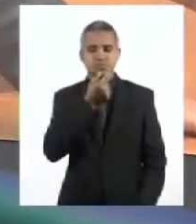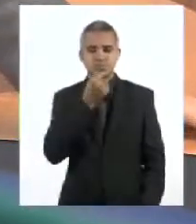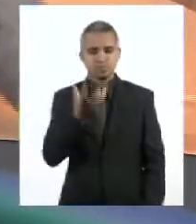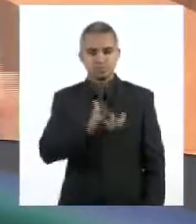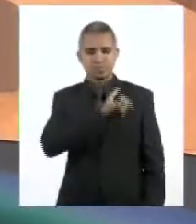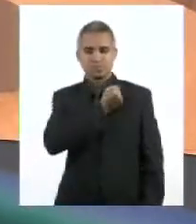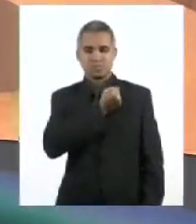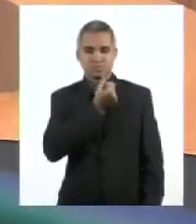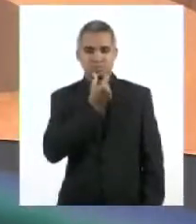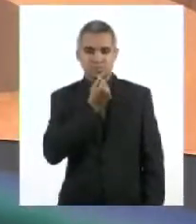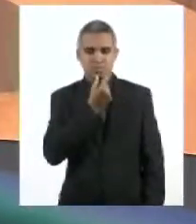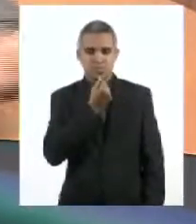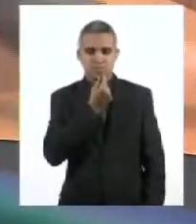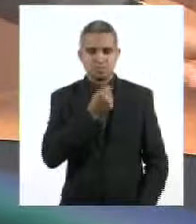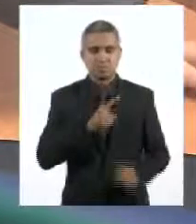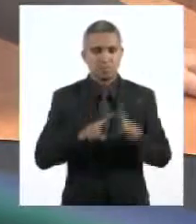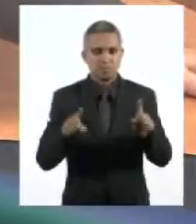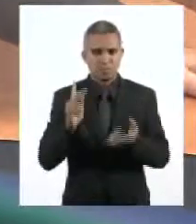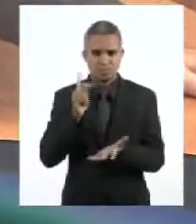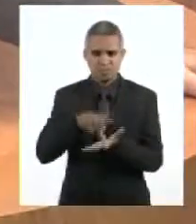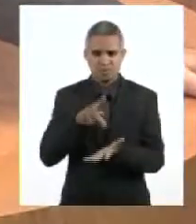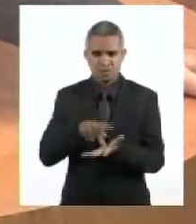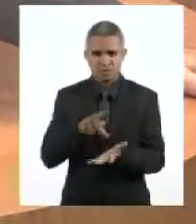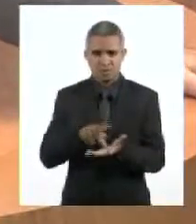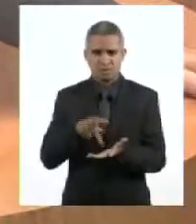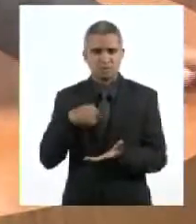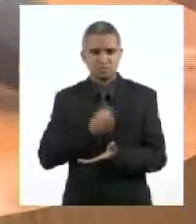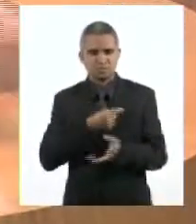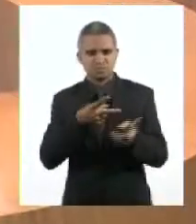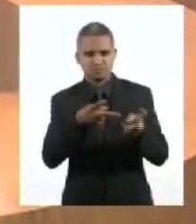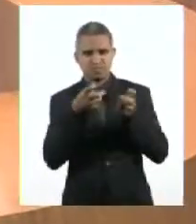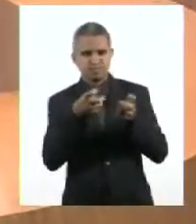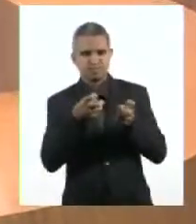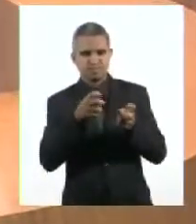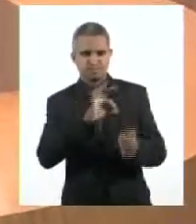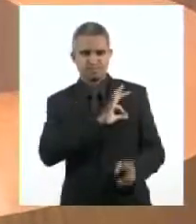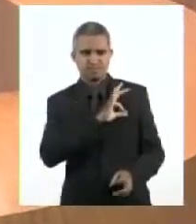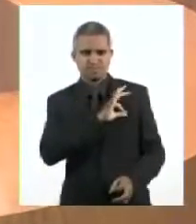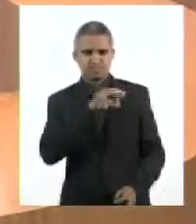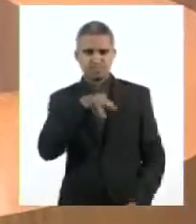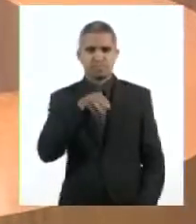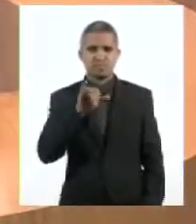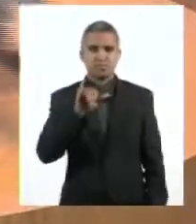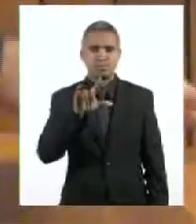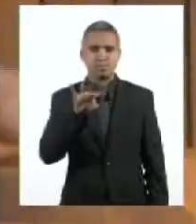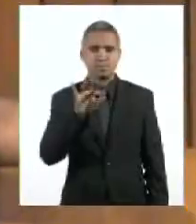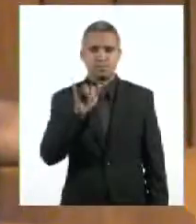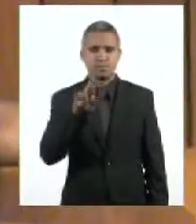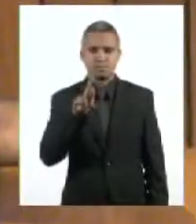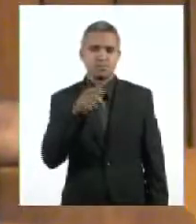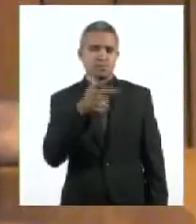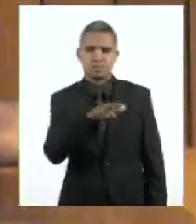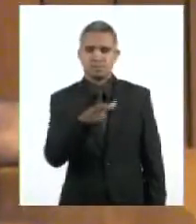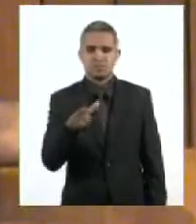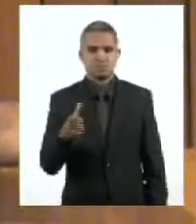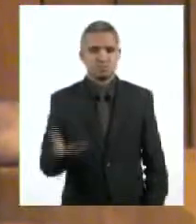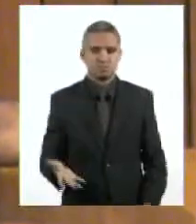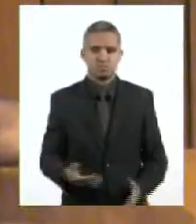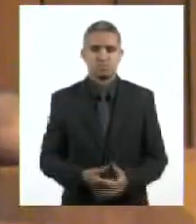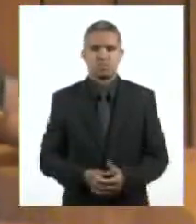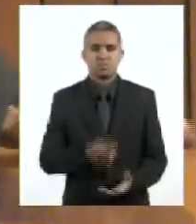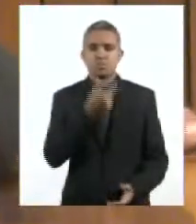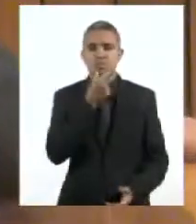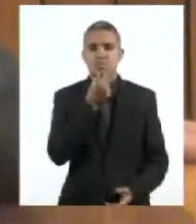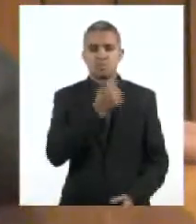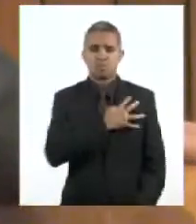Isso nós não estamos vendo, senhor presidente, na Polícia Militar do Estado do Maranhão, deputado Souza Neto. Coronel Sá, que era um